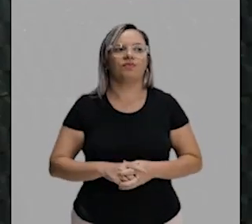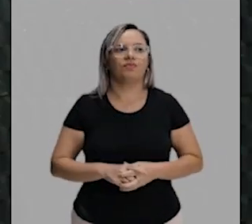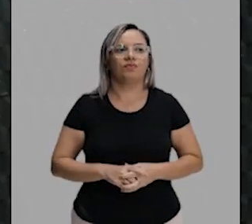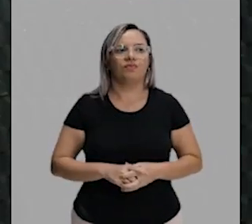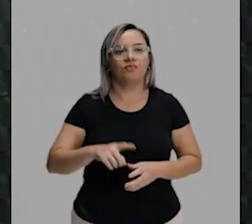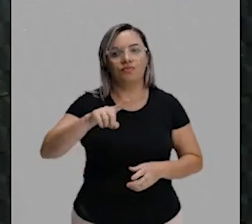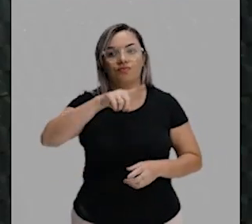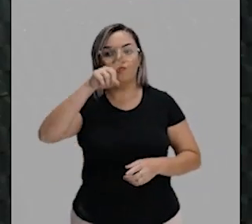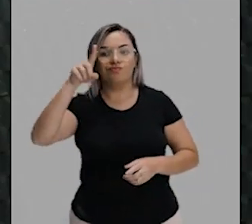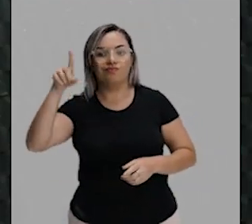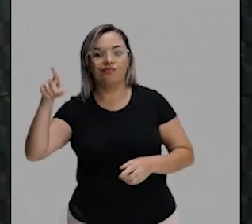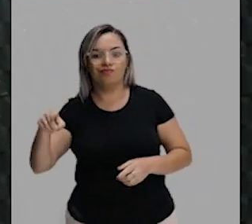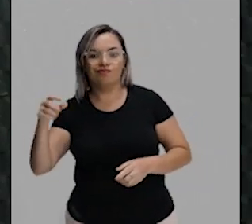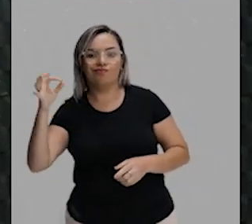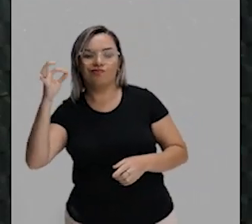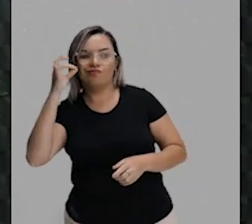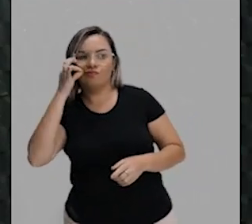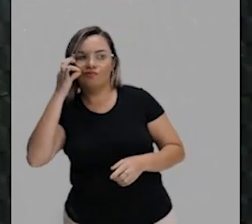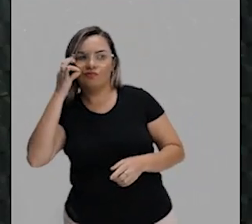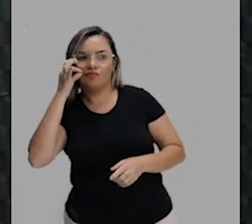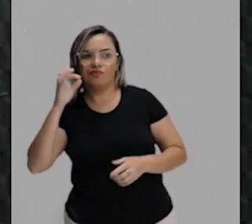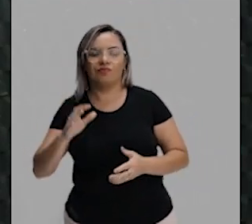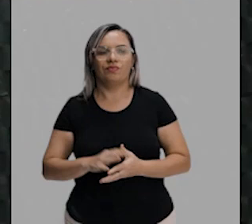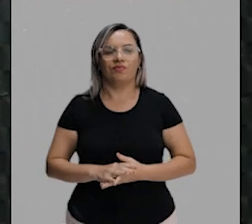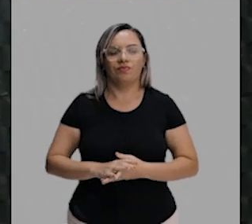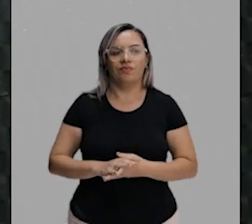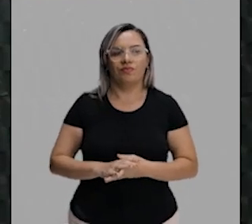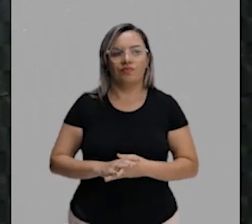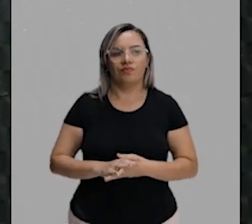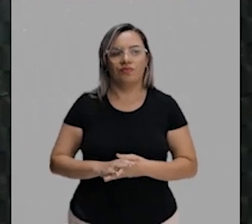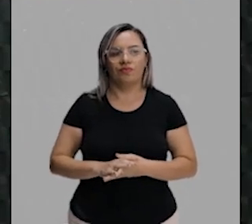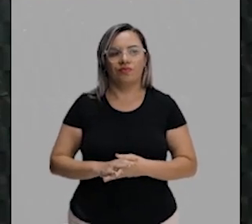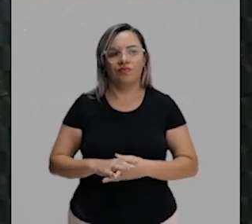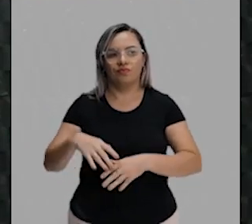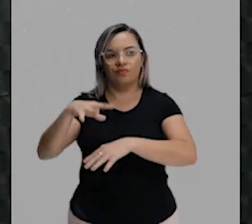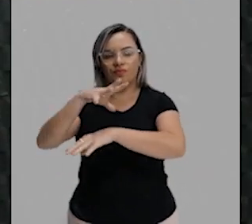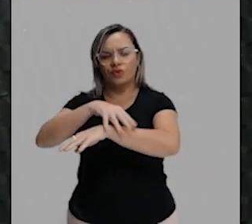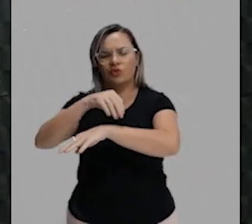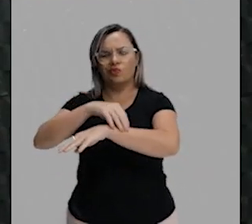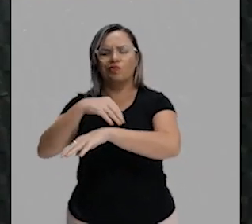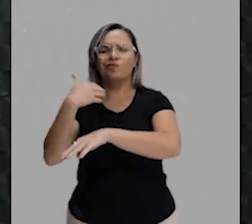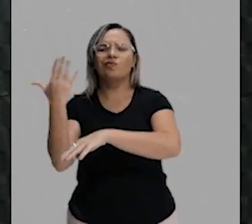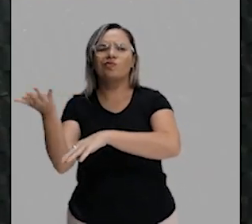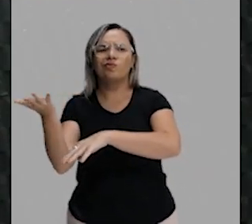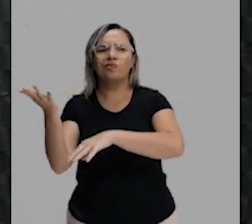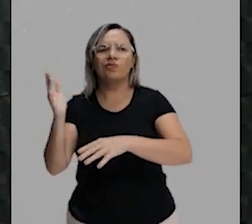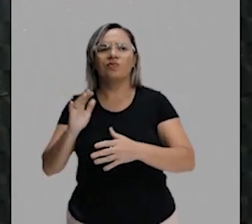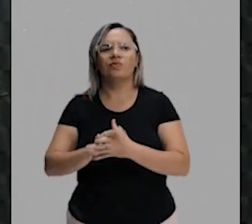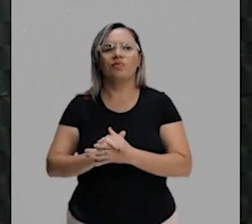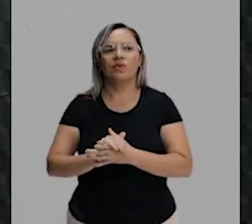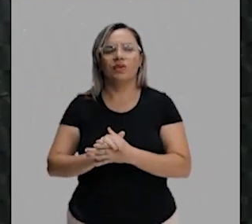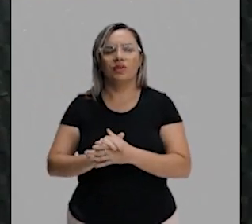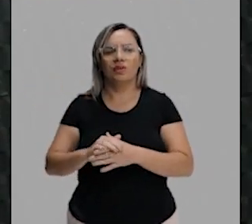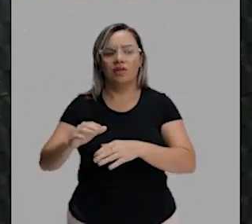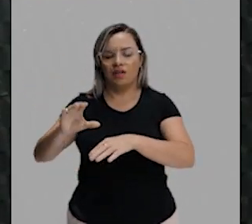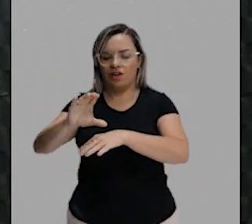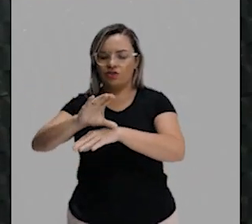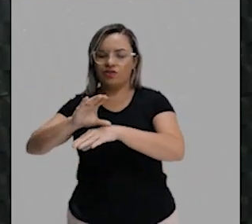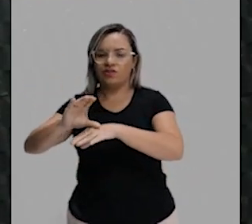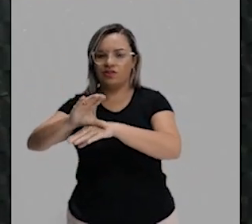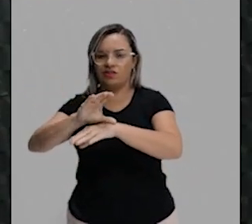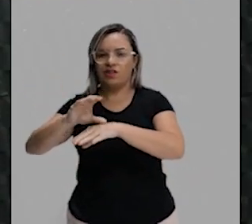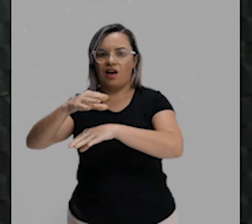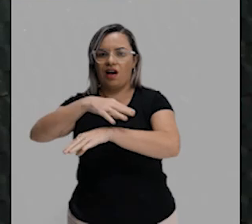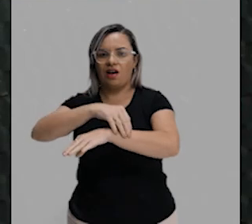E esse outro indivíduo, qual é o fenótipo deste genótipo? Esse aqui é o fenótipo dele, ó,